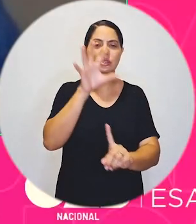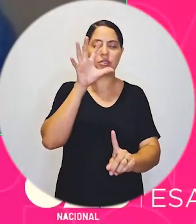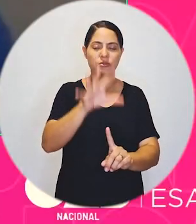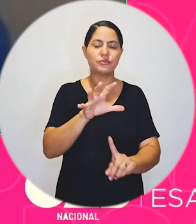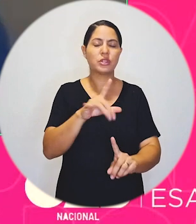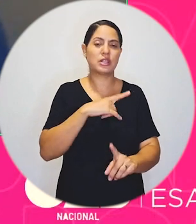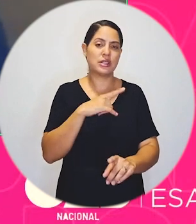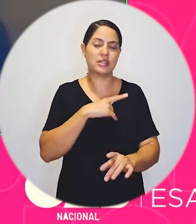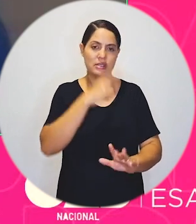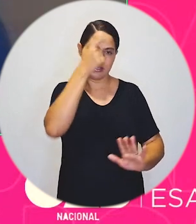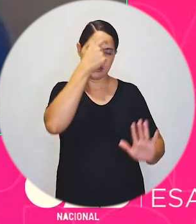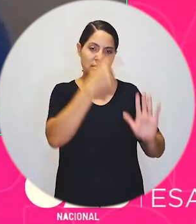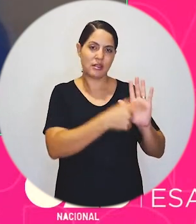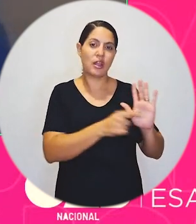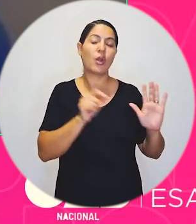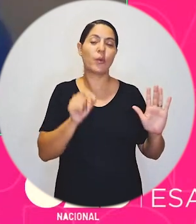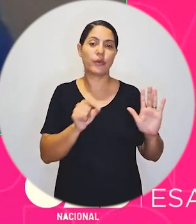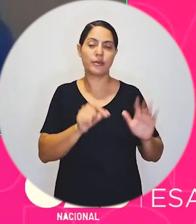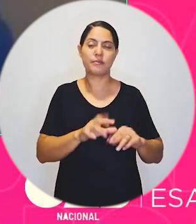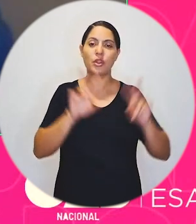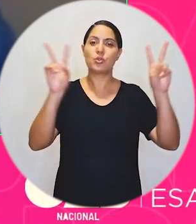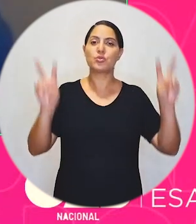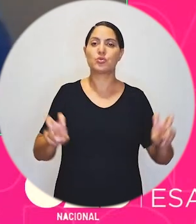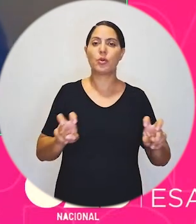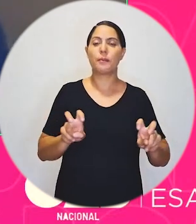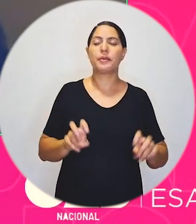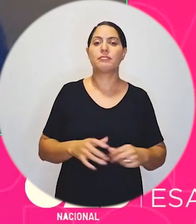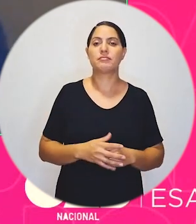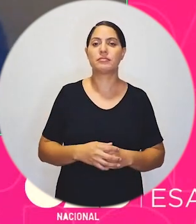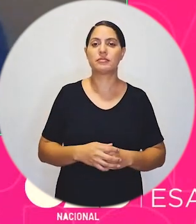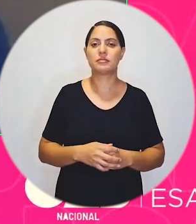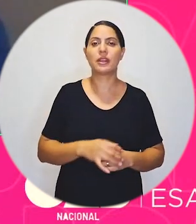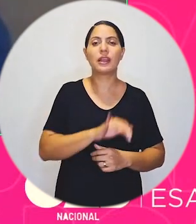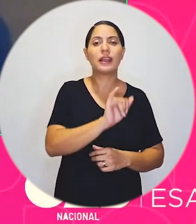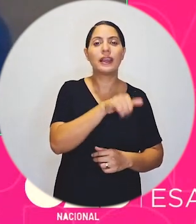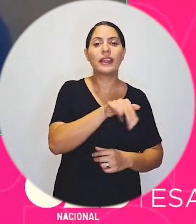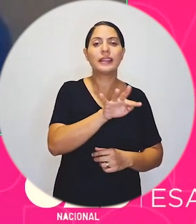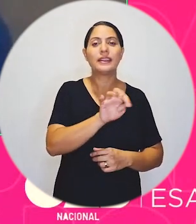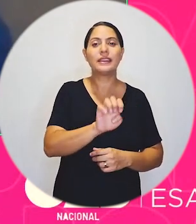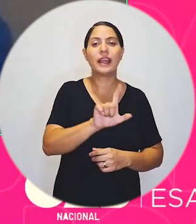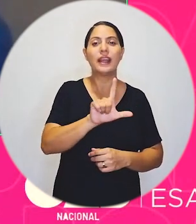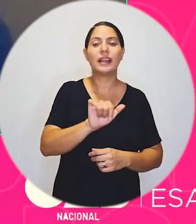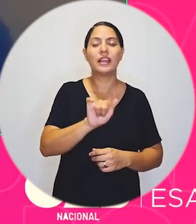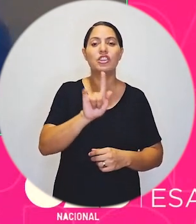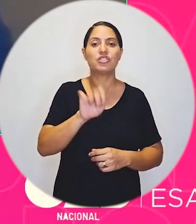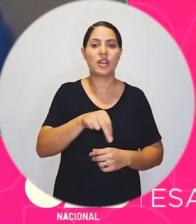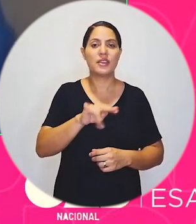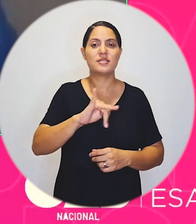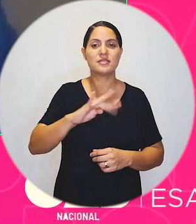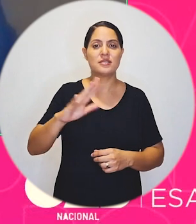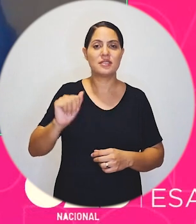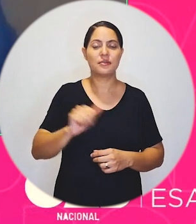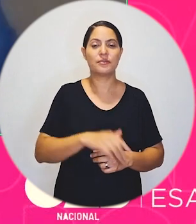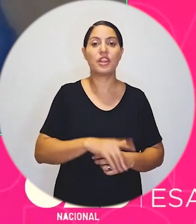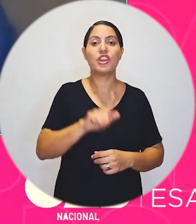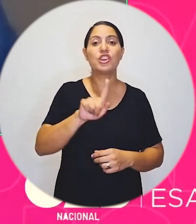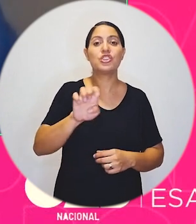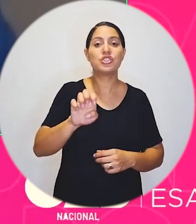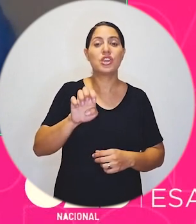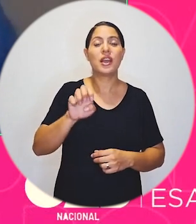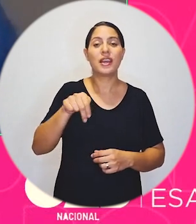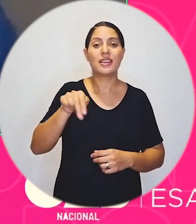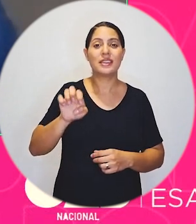realmente impacta na inteligência artificial é a inteligência generativa. O que é inteligência generativa? Inteligência generativa